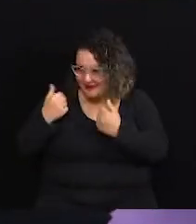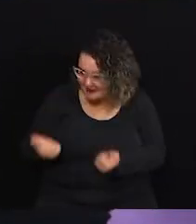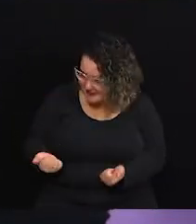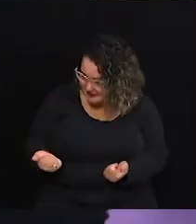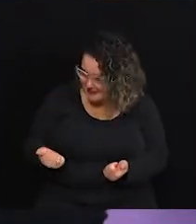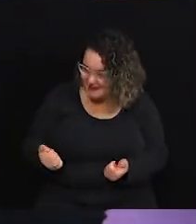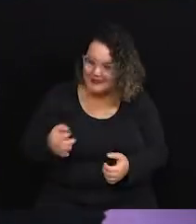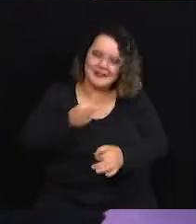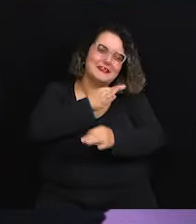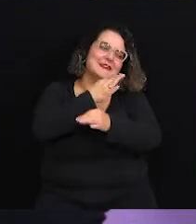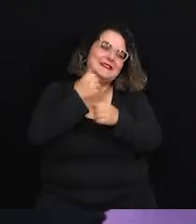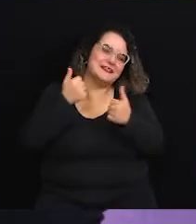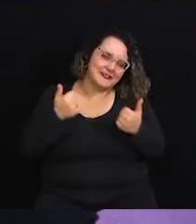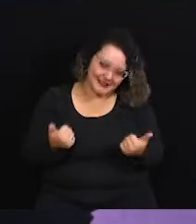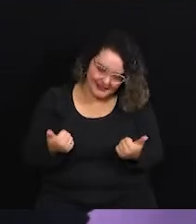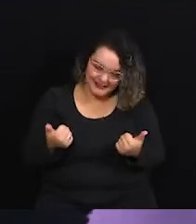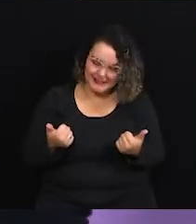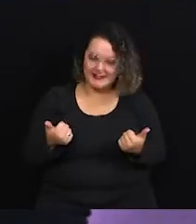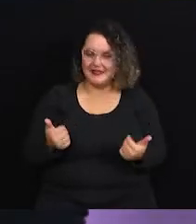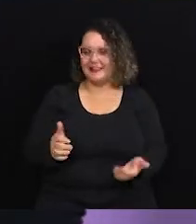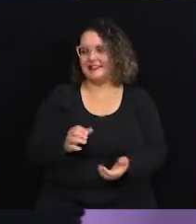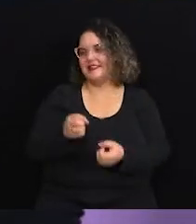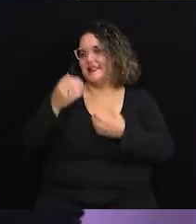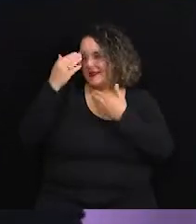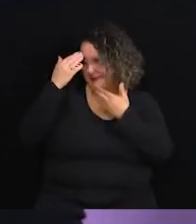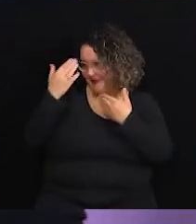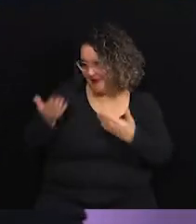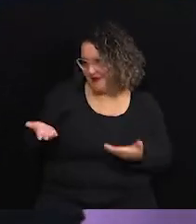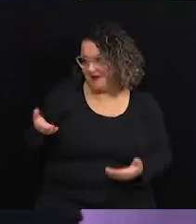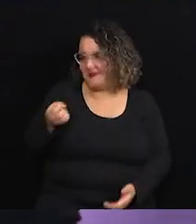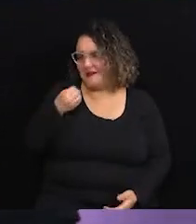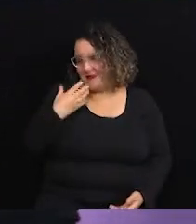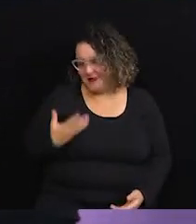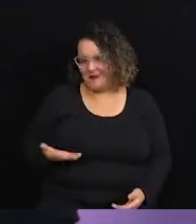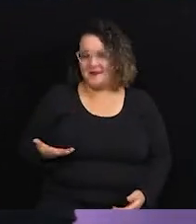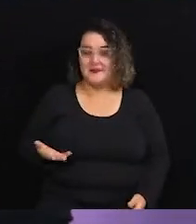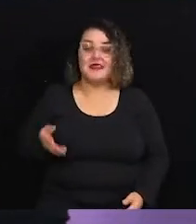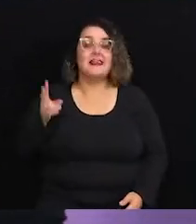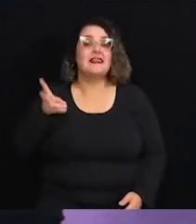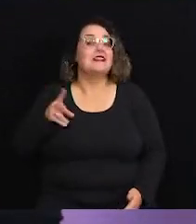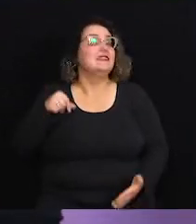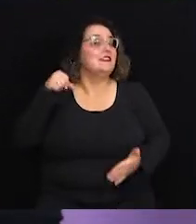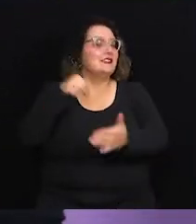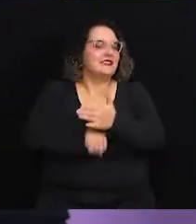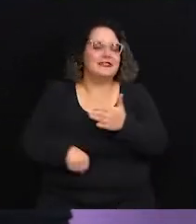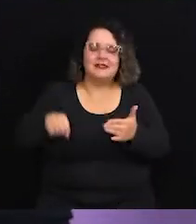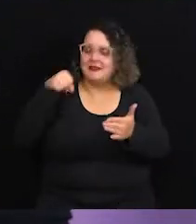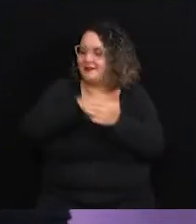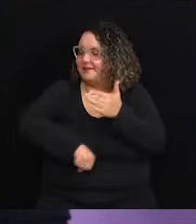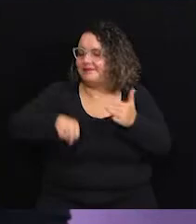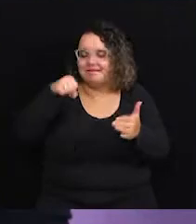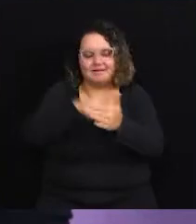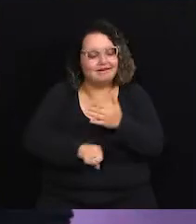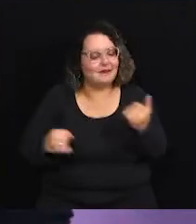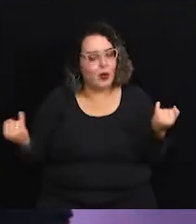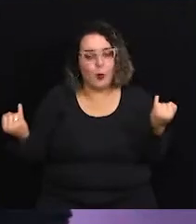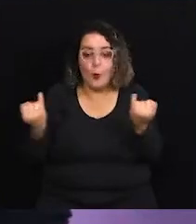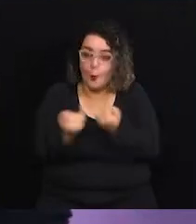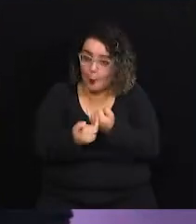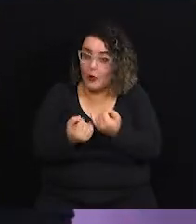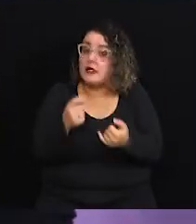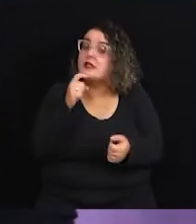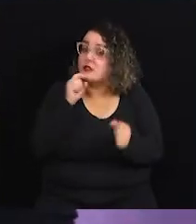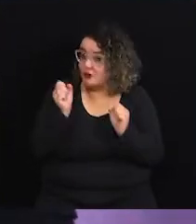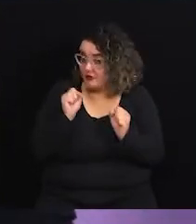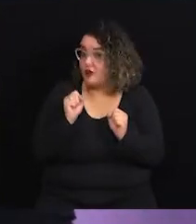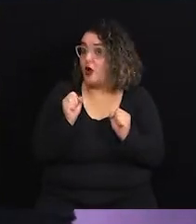você? Tudo jóia. Que bom, é verdade, né? A gente sempre está na luta tentando emagrecer. E o inverno,